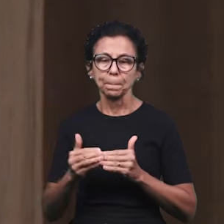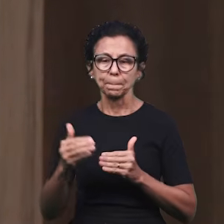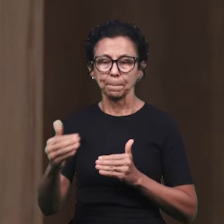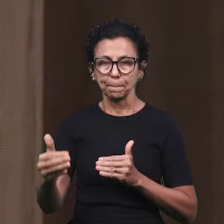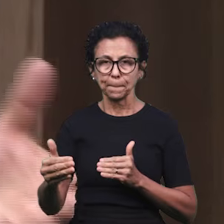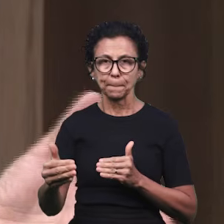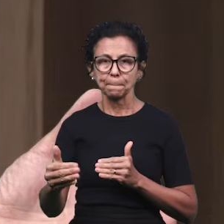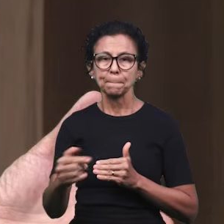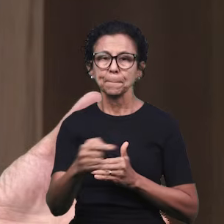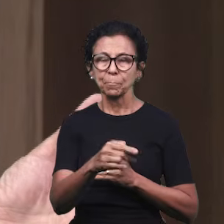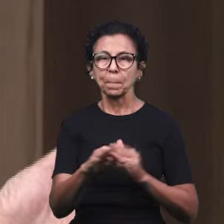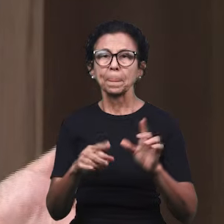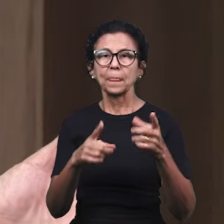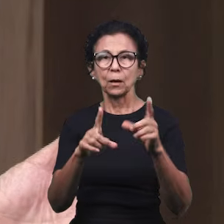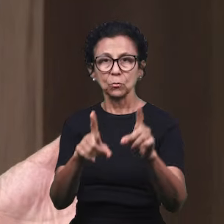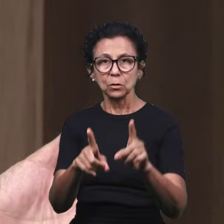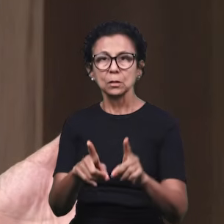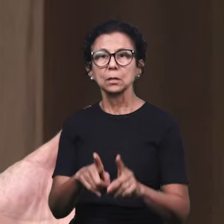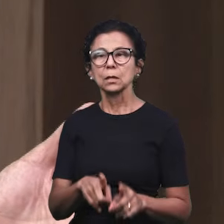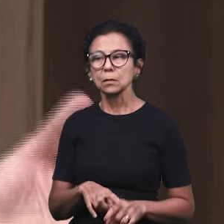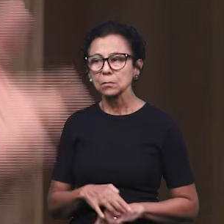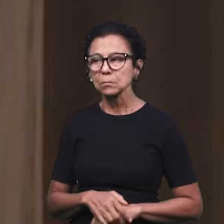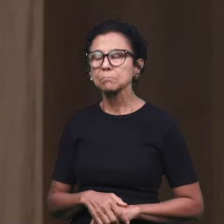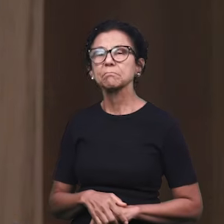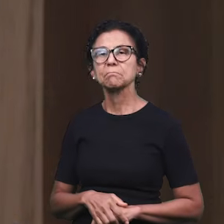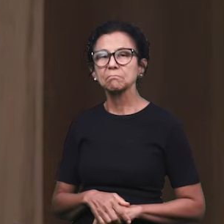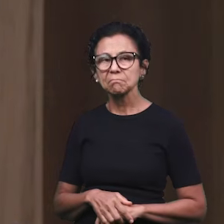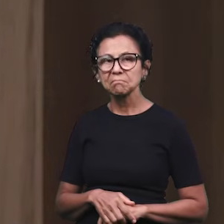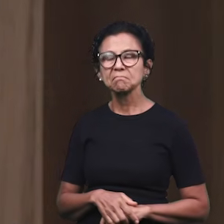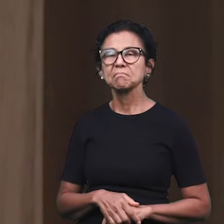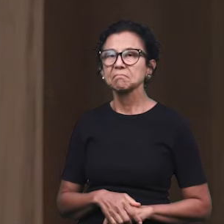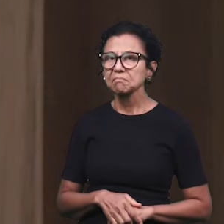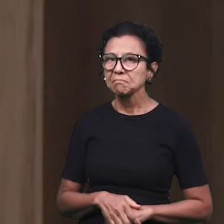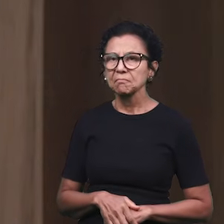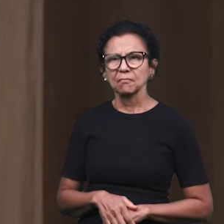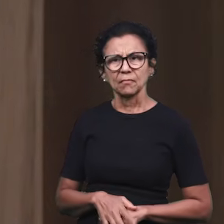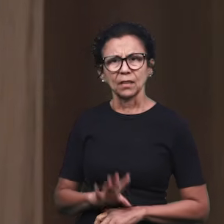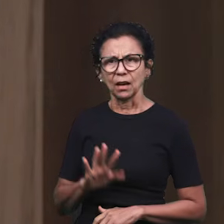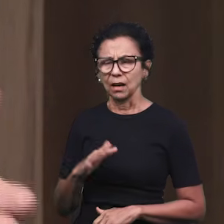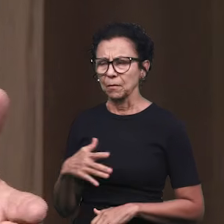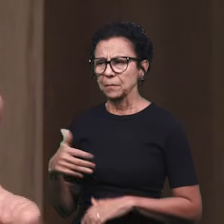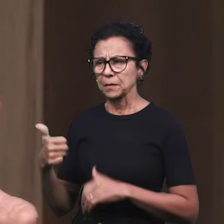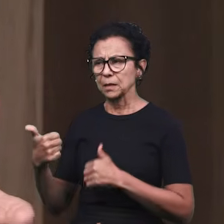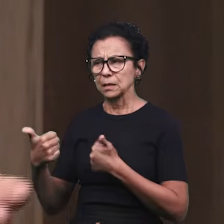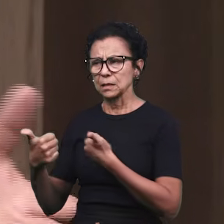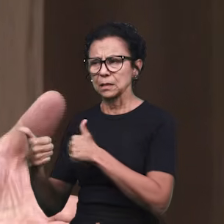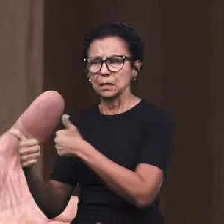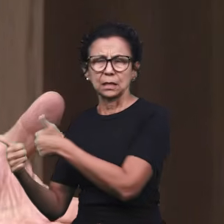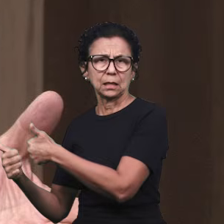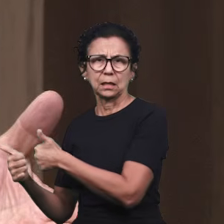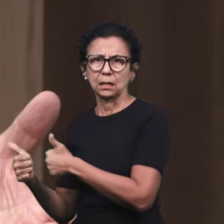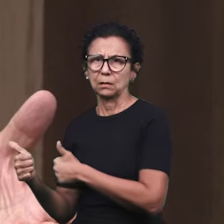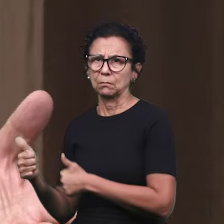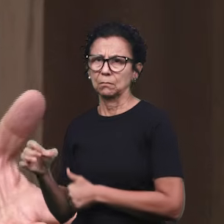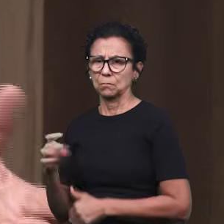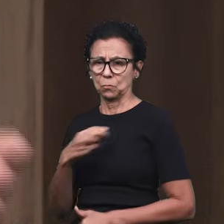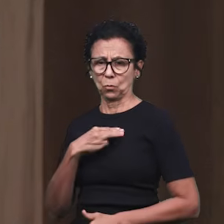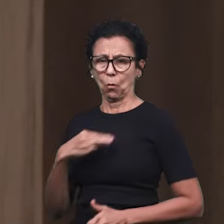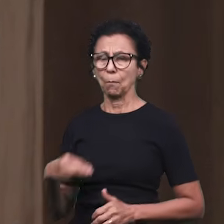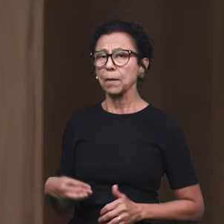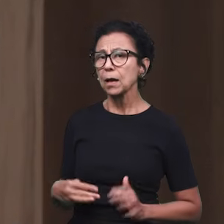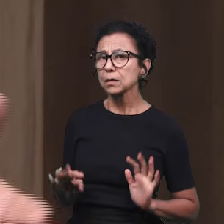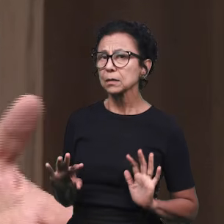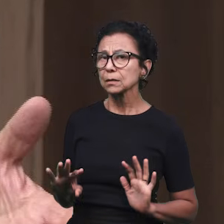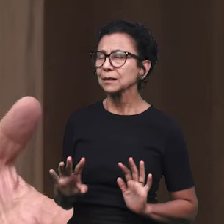seguindo simplesmente um mestre, mas que eles estavam seguindo o Senhor dos Exércitos, né?